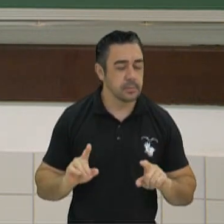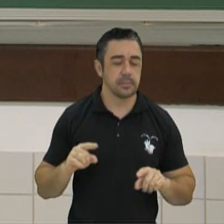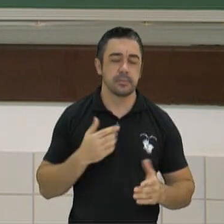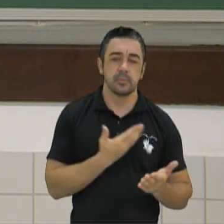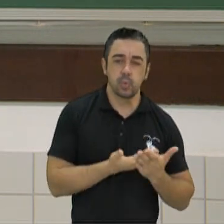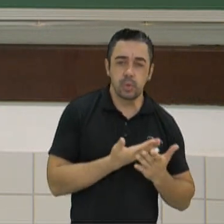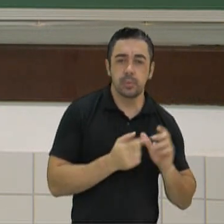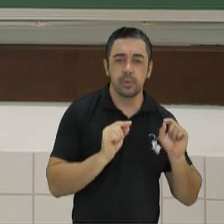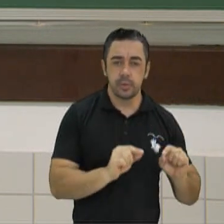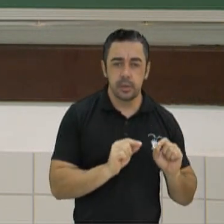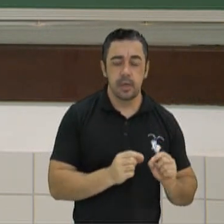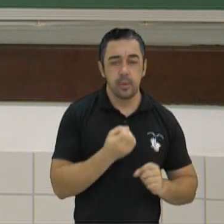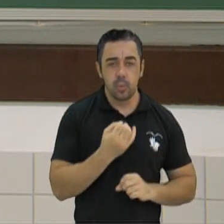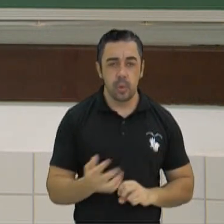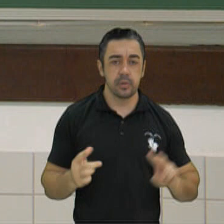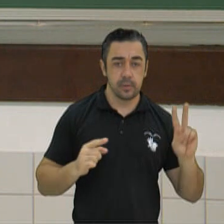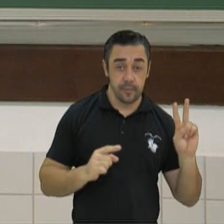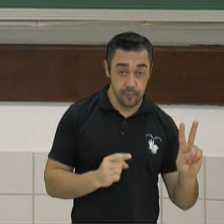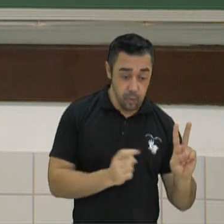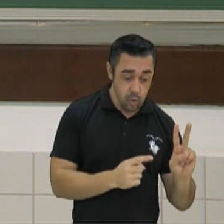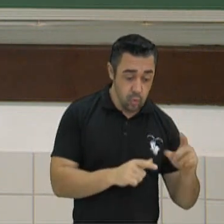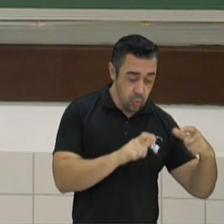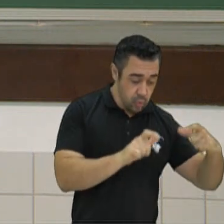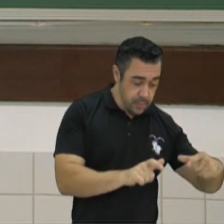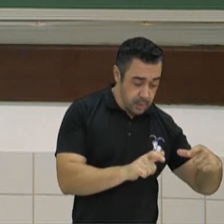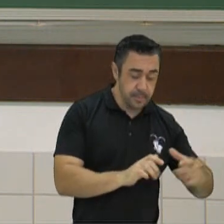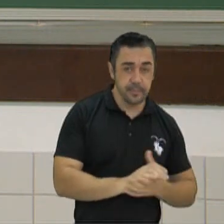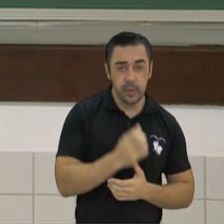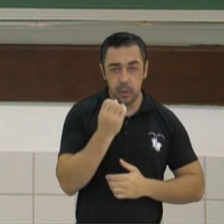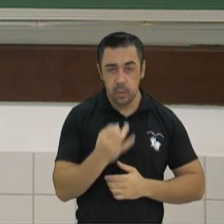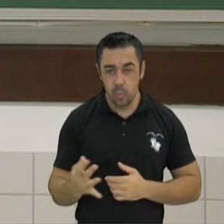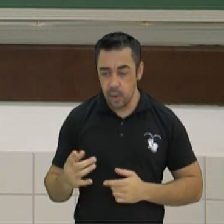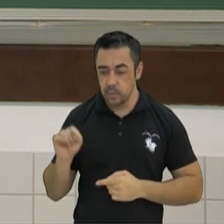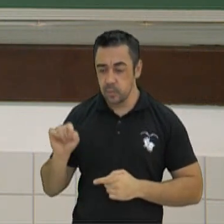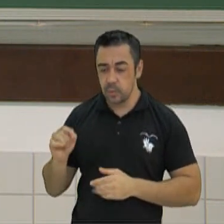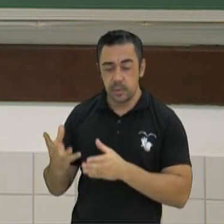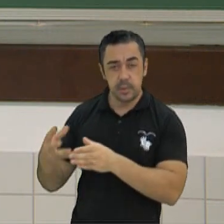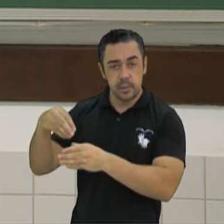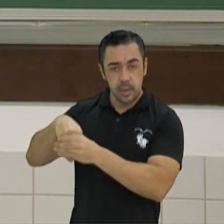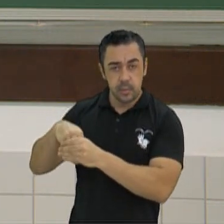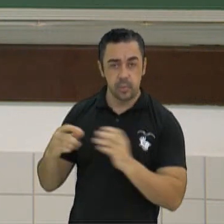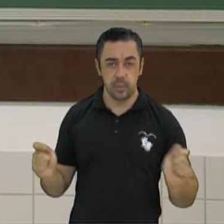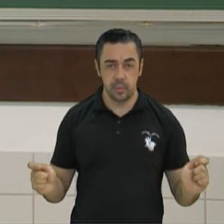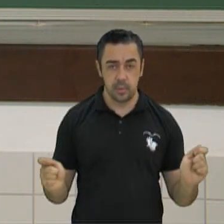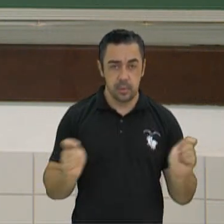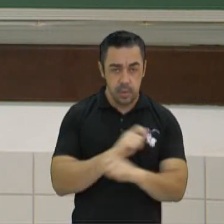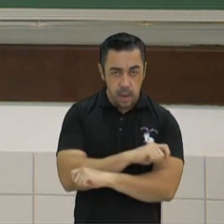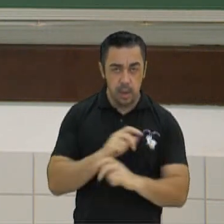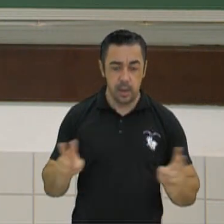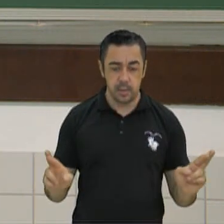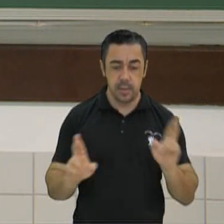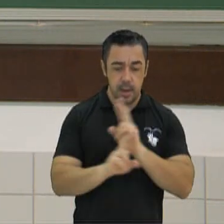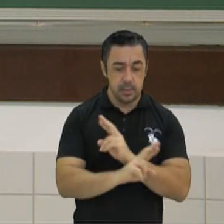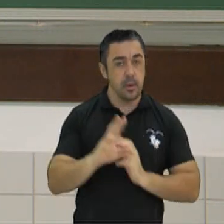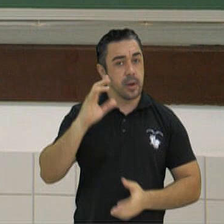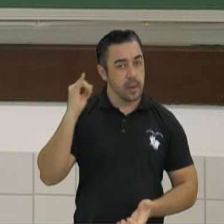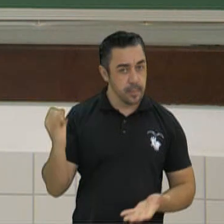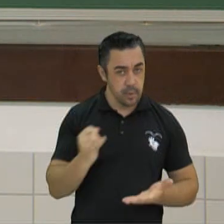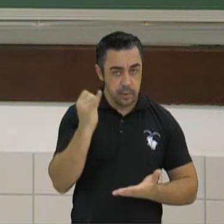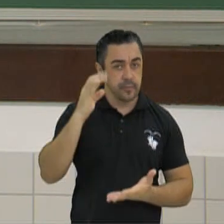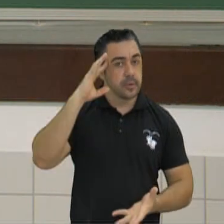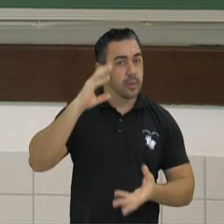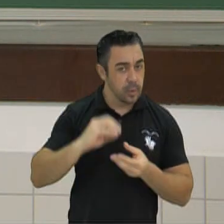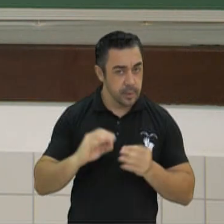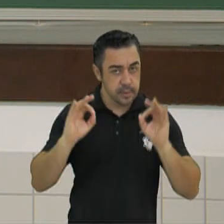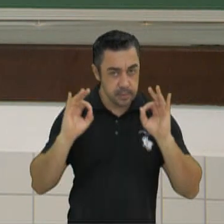estudamos o quê? Volume e capacidade. Né? Nós estamos fazendo essa relação. É muito importante que vocês aí saibam, entendam essa relação, tá